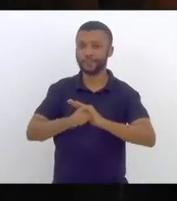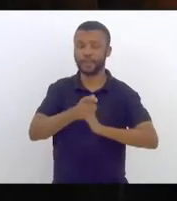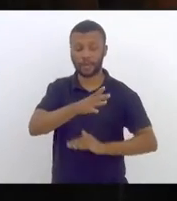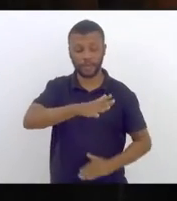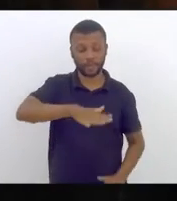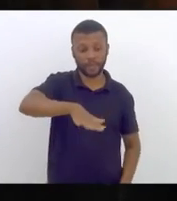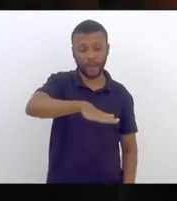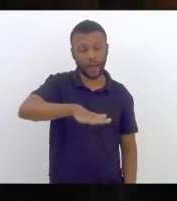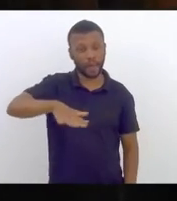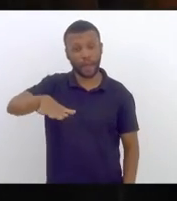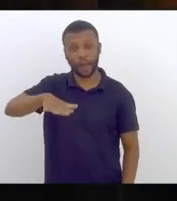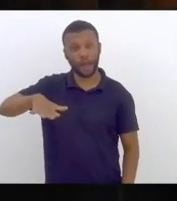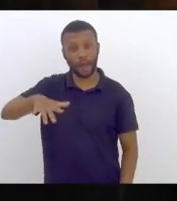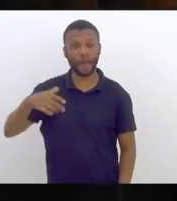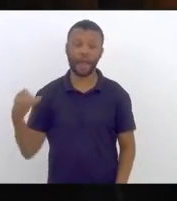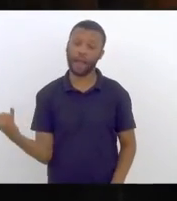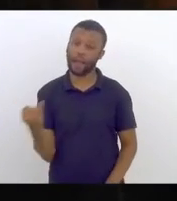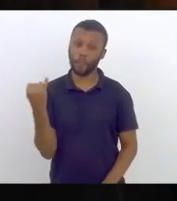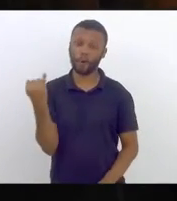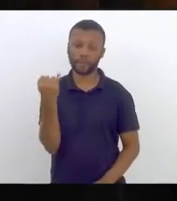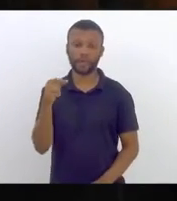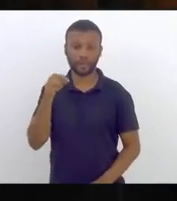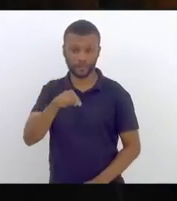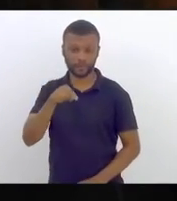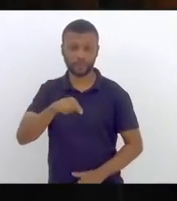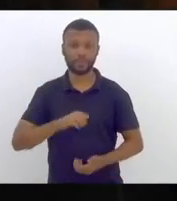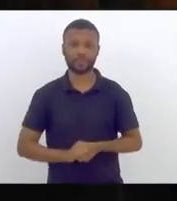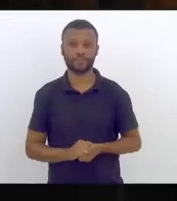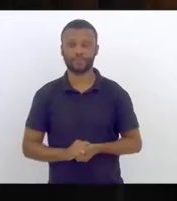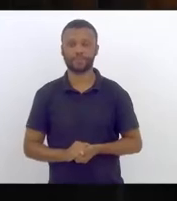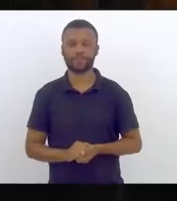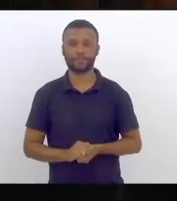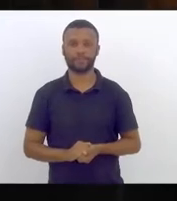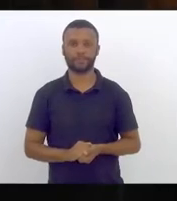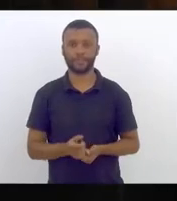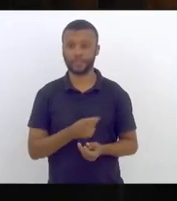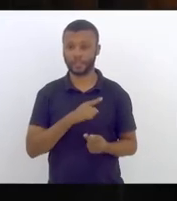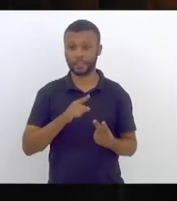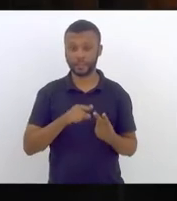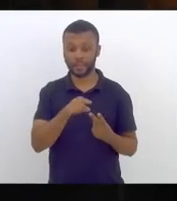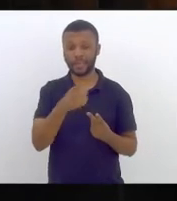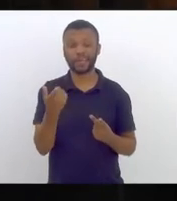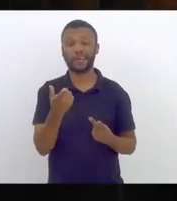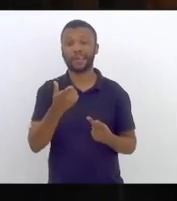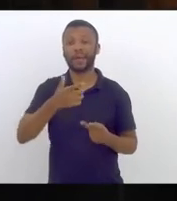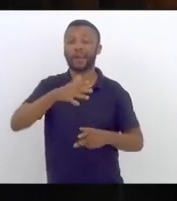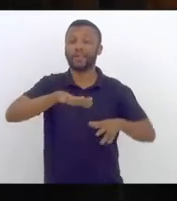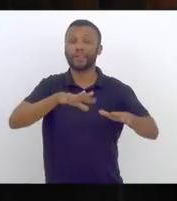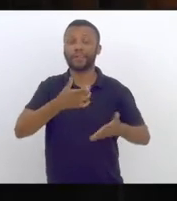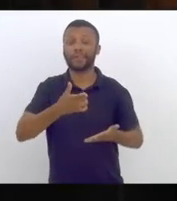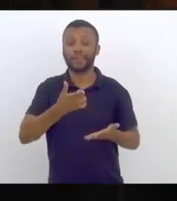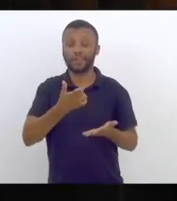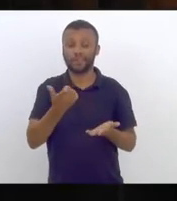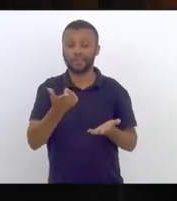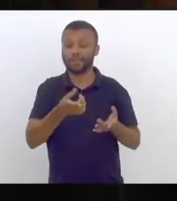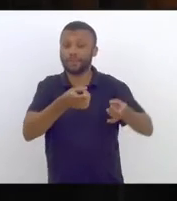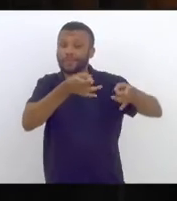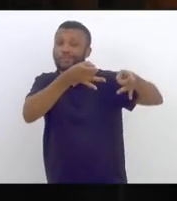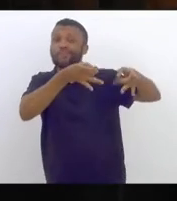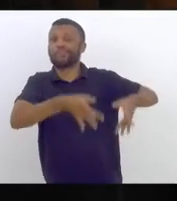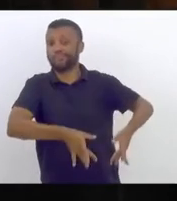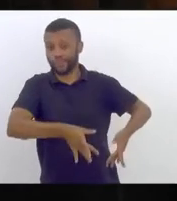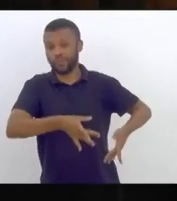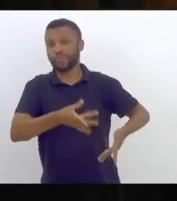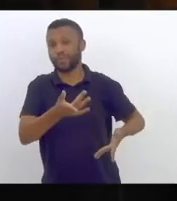áreas tão necessárias e importantes. Na ordem, e essas renúncias demonstram hoje o que